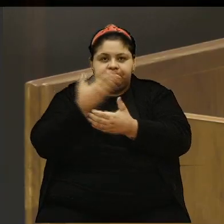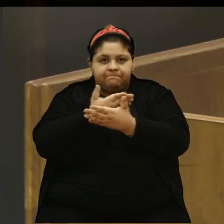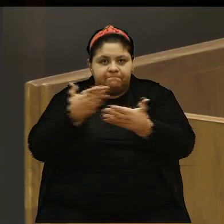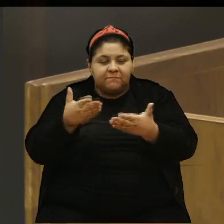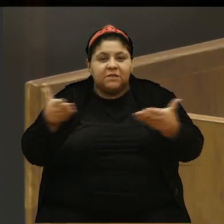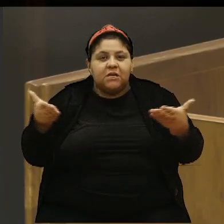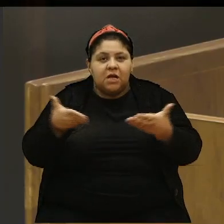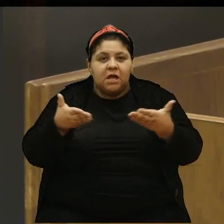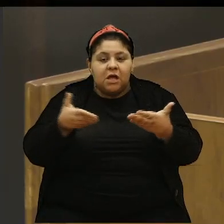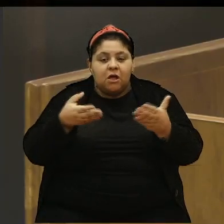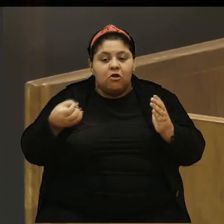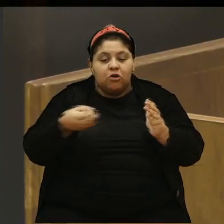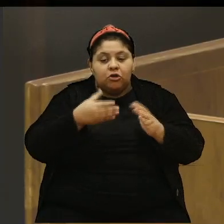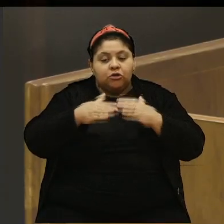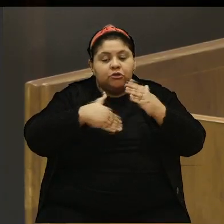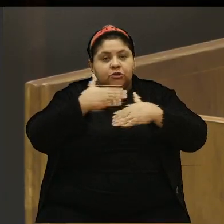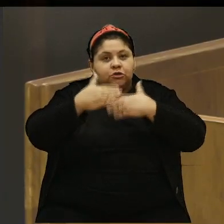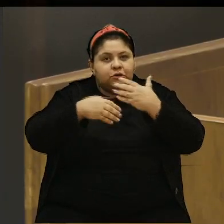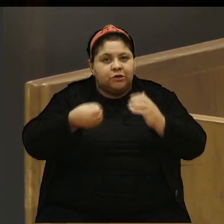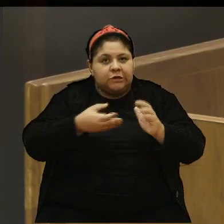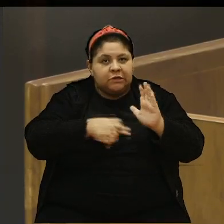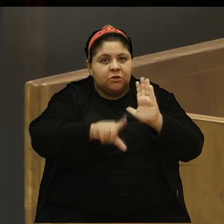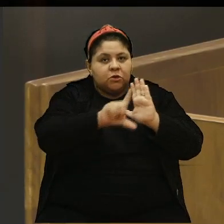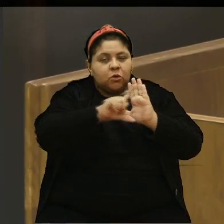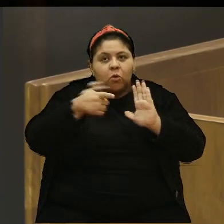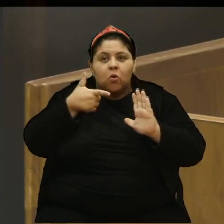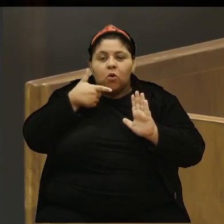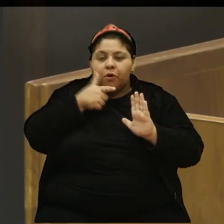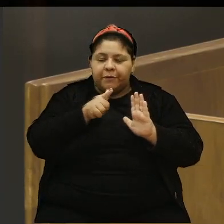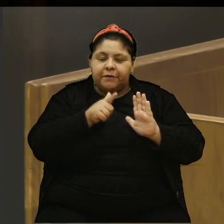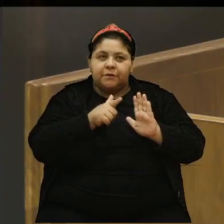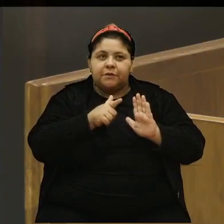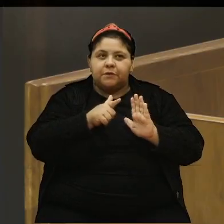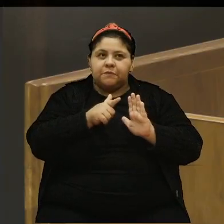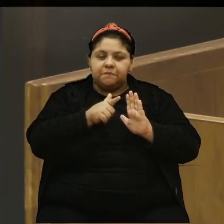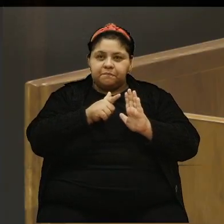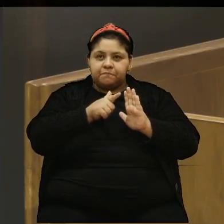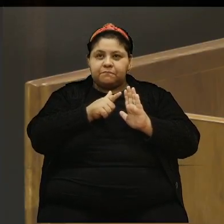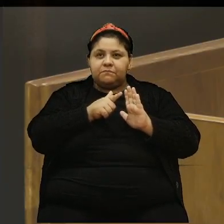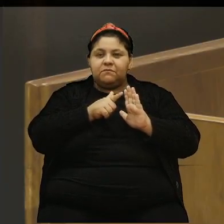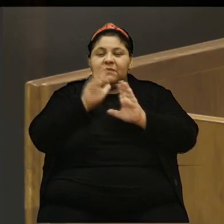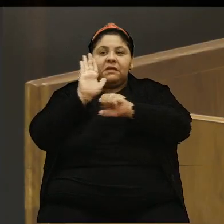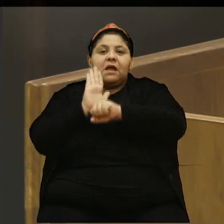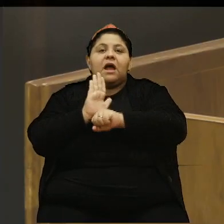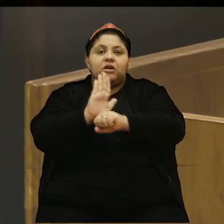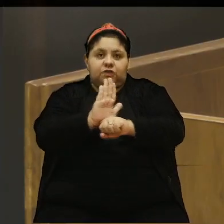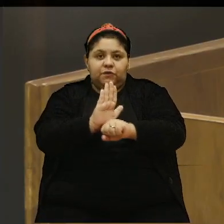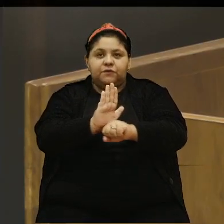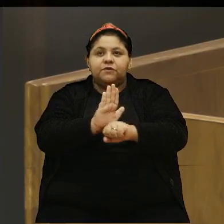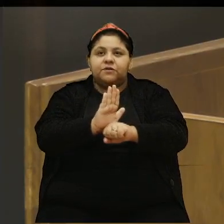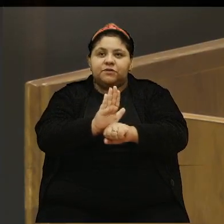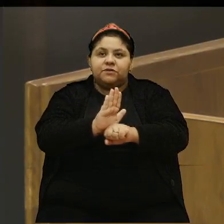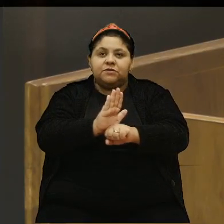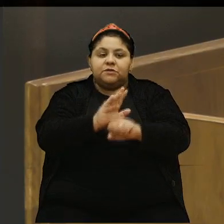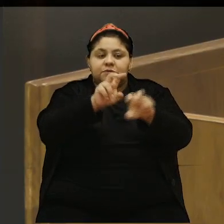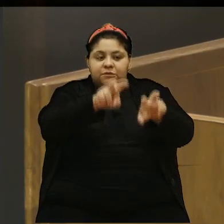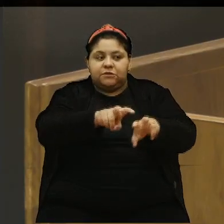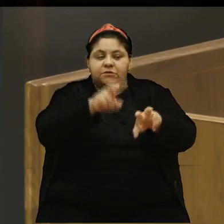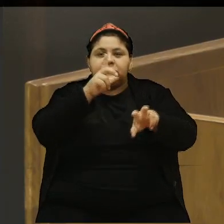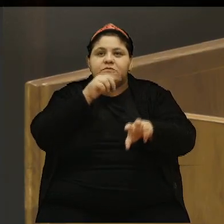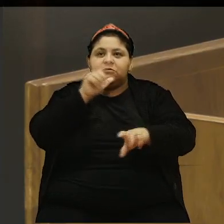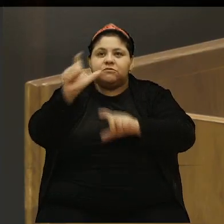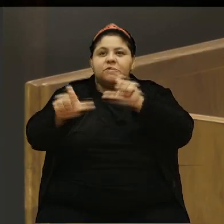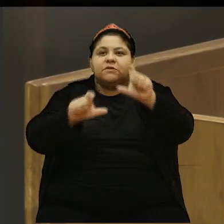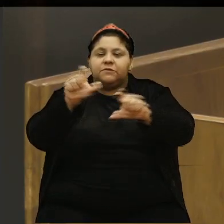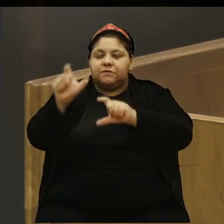agora com esse novo processo, com essa nova lei, a gente consiga realmente beneficiar esses produtores de água e essas pessoas